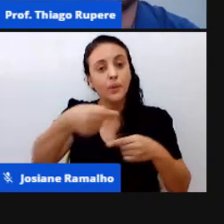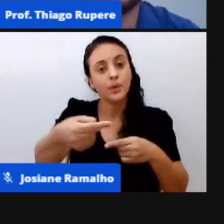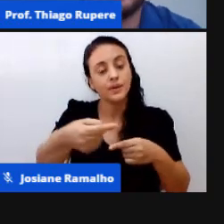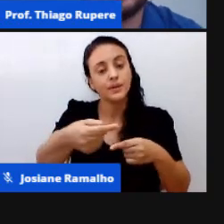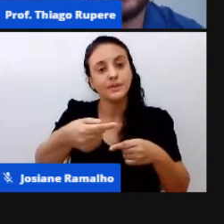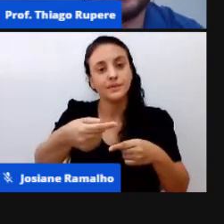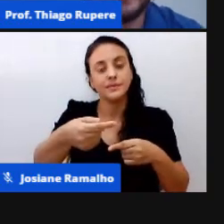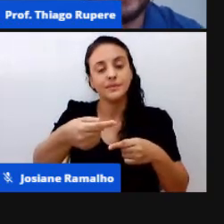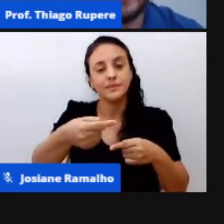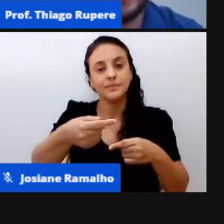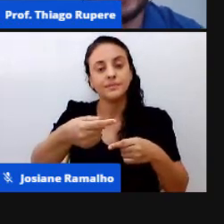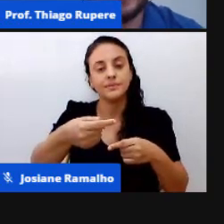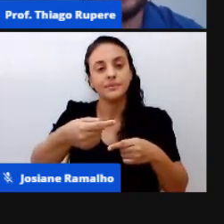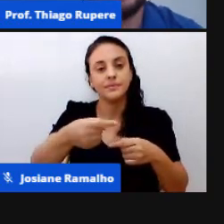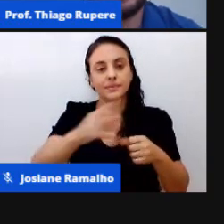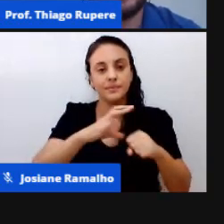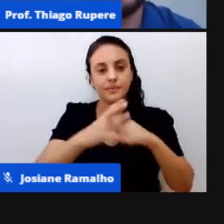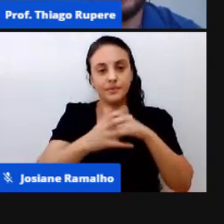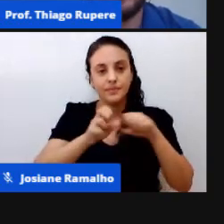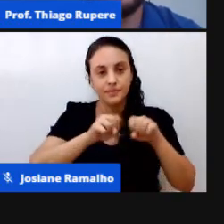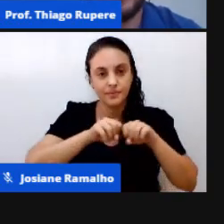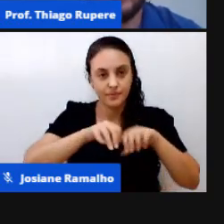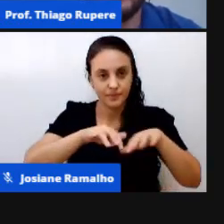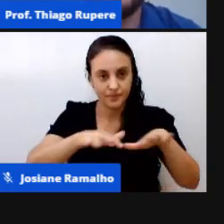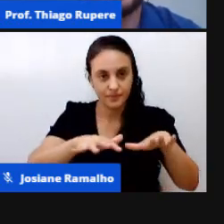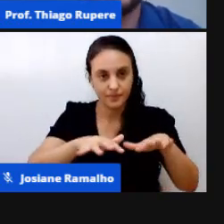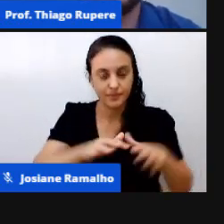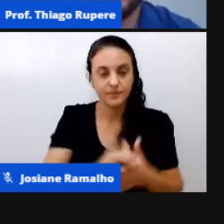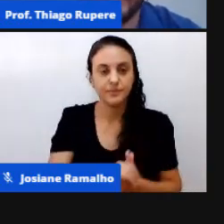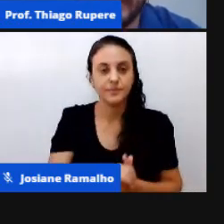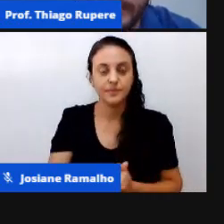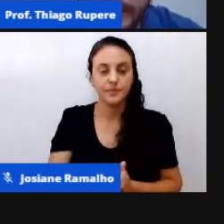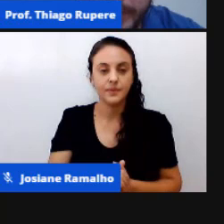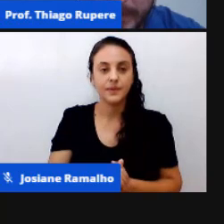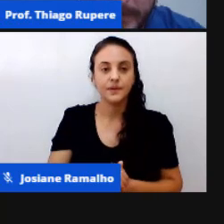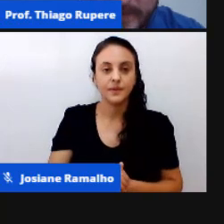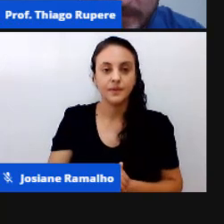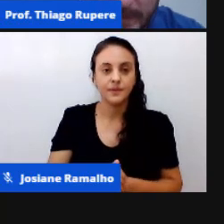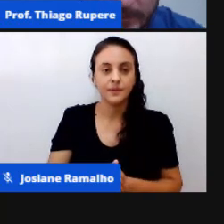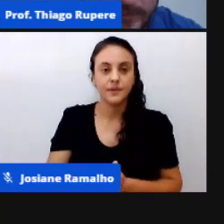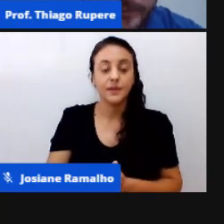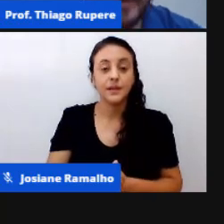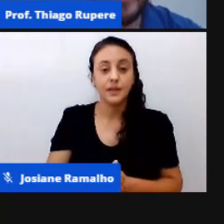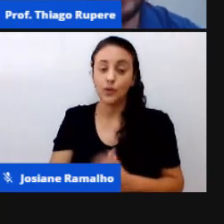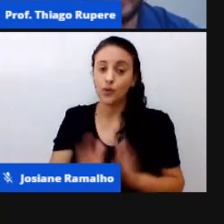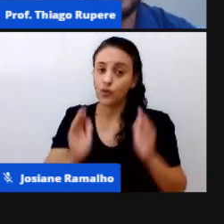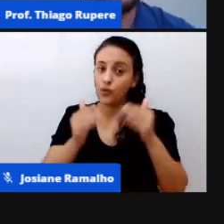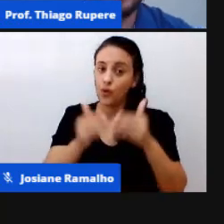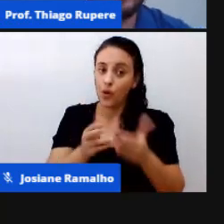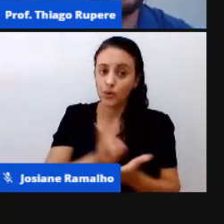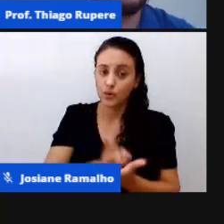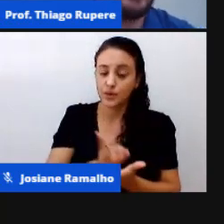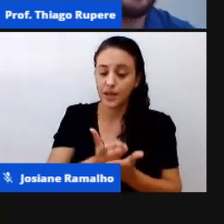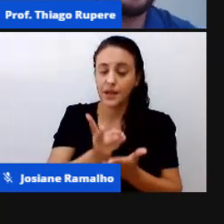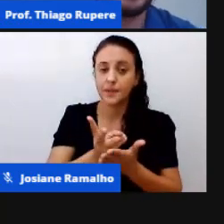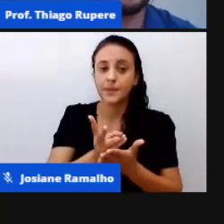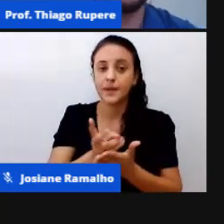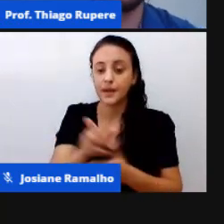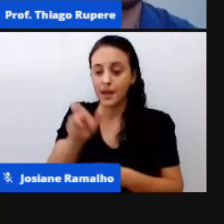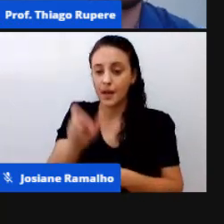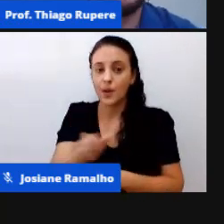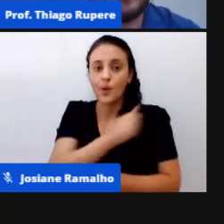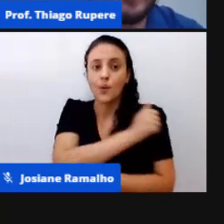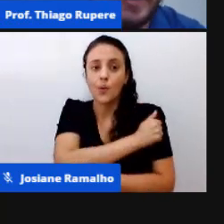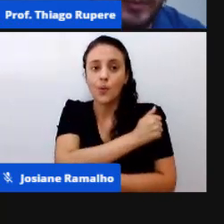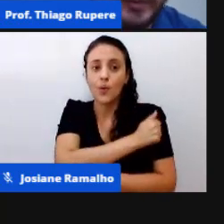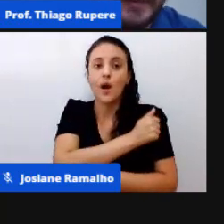retirando essa essência, o que há de melhor no aluno, para que ele possa construir o próprio conhecimento. De forma nenhuma, nós dissemos, vamos dizer aqui